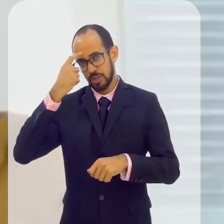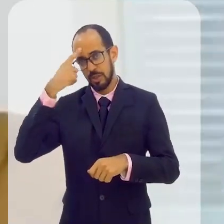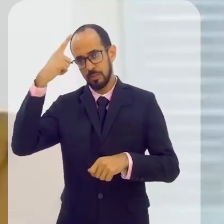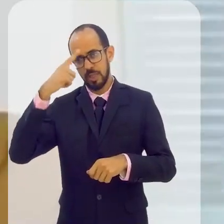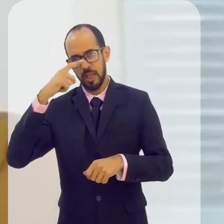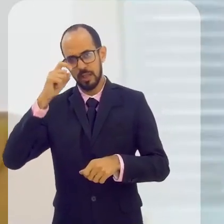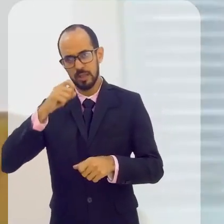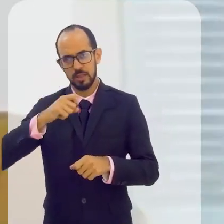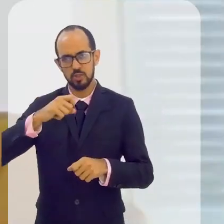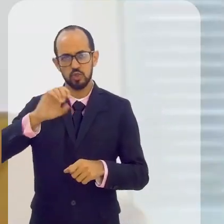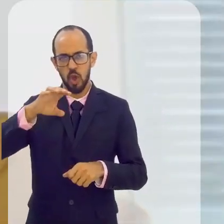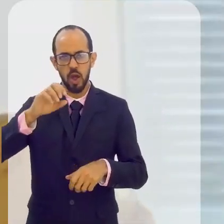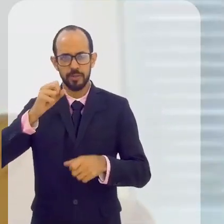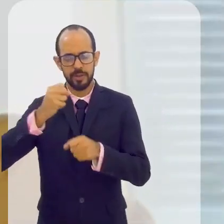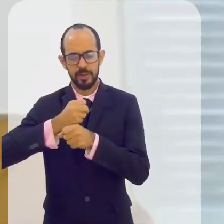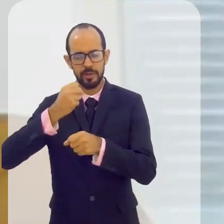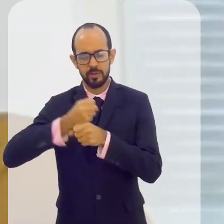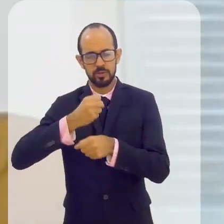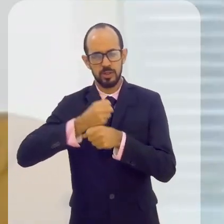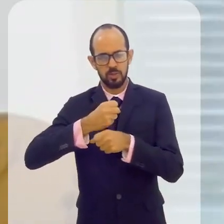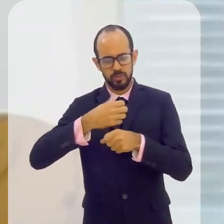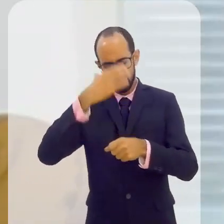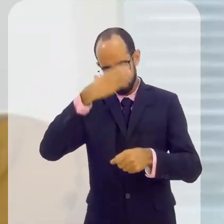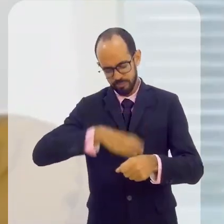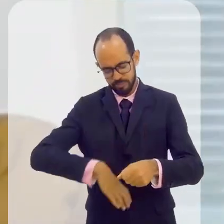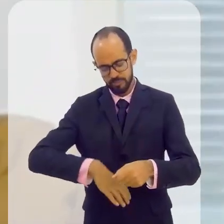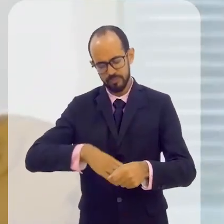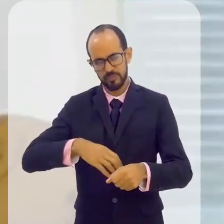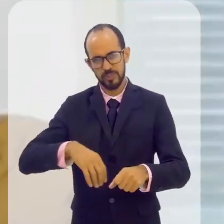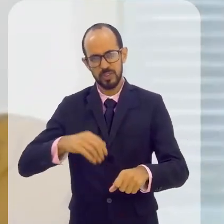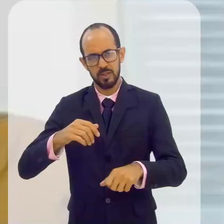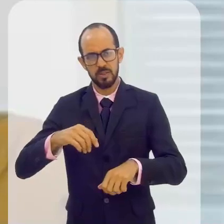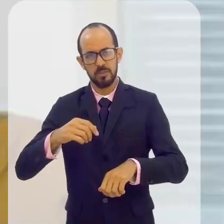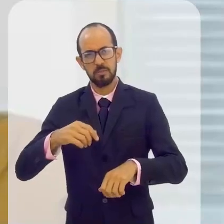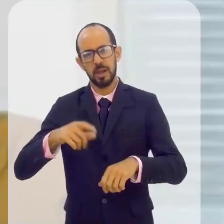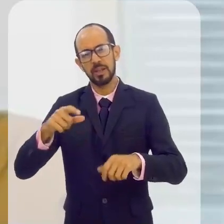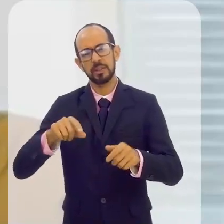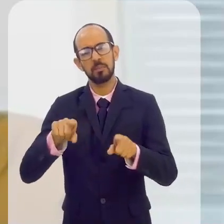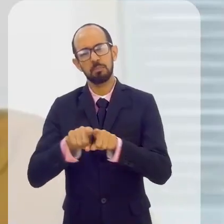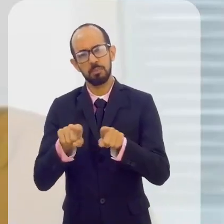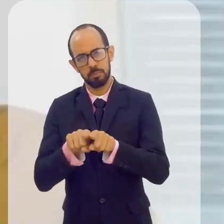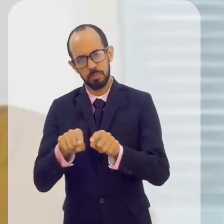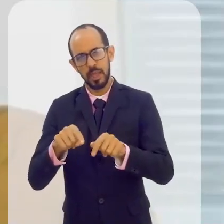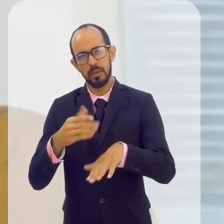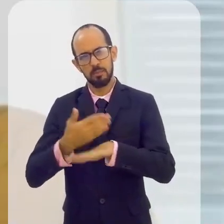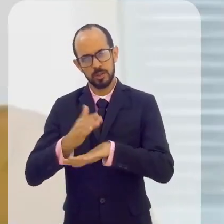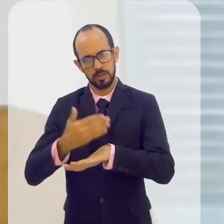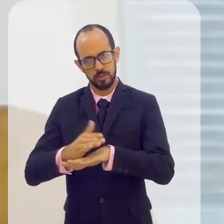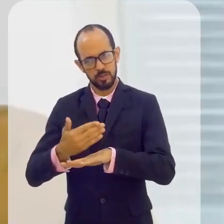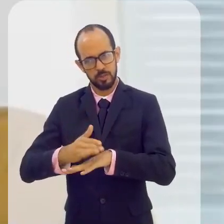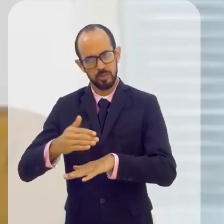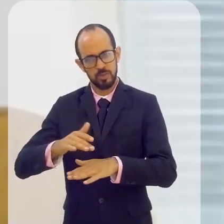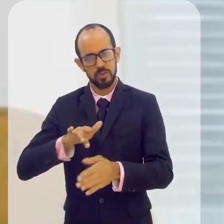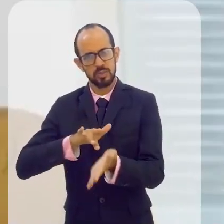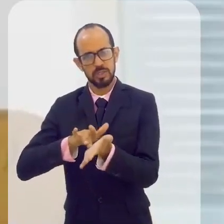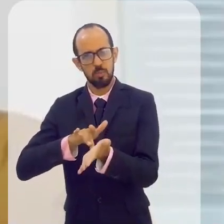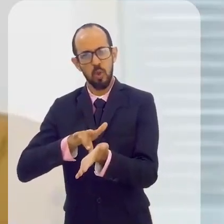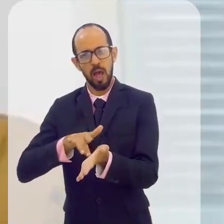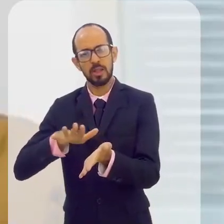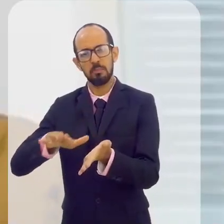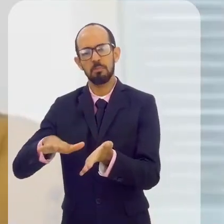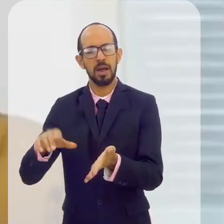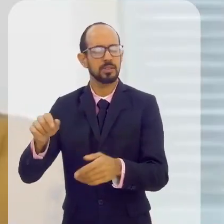da construção da habilidade, que é aquele manequim físico e tal, para uma realidade simulada. Então, ela qualifica, mas ela